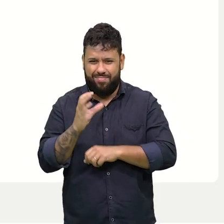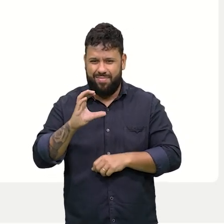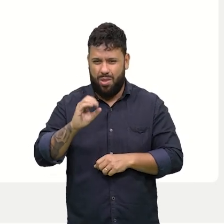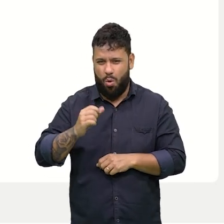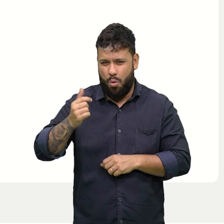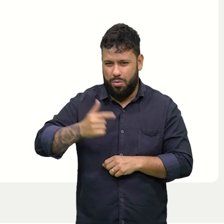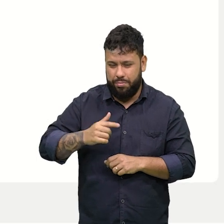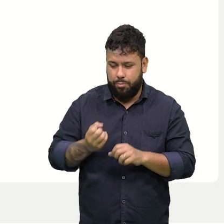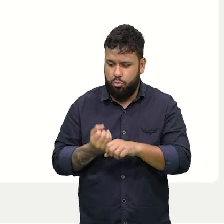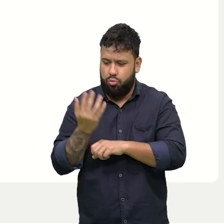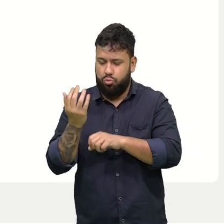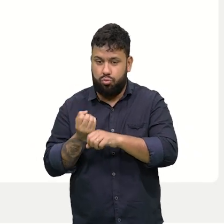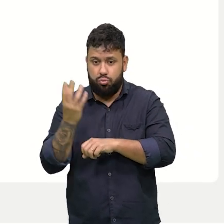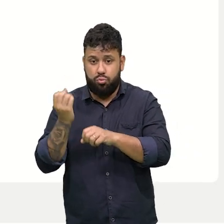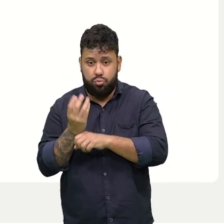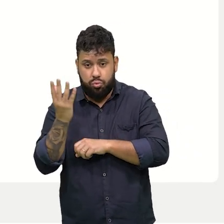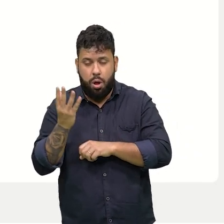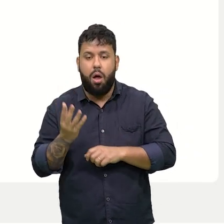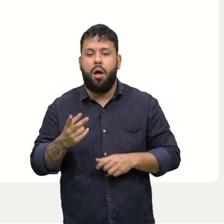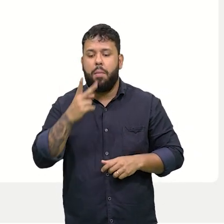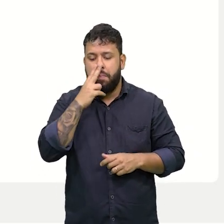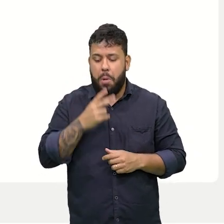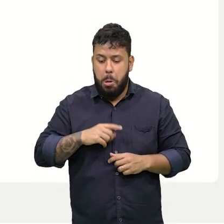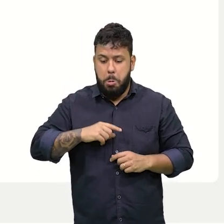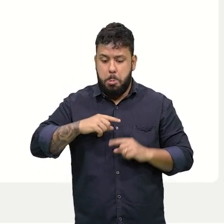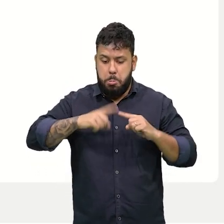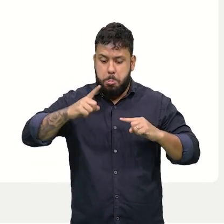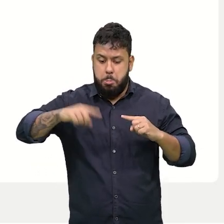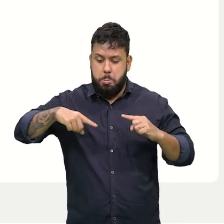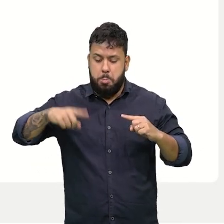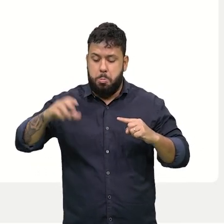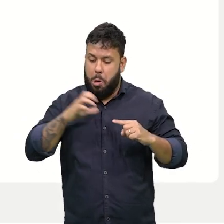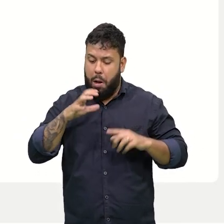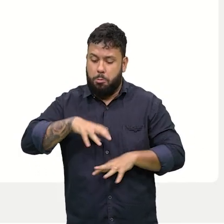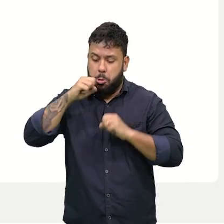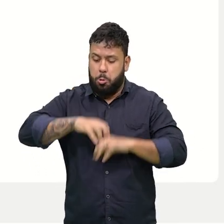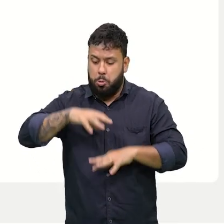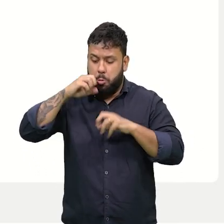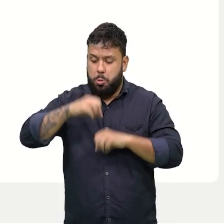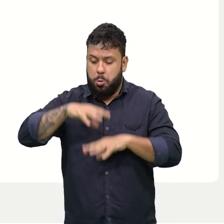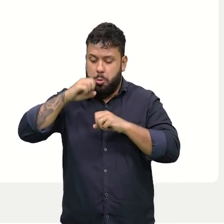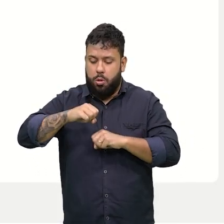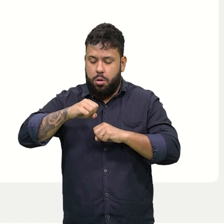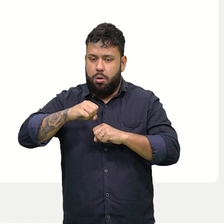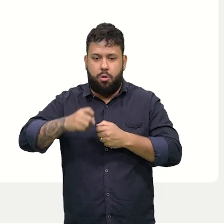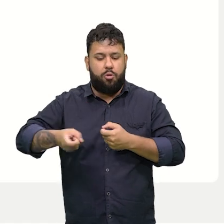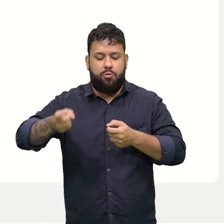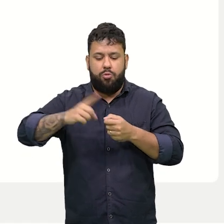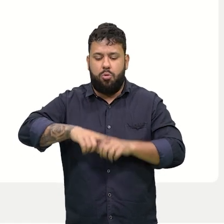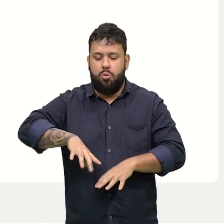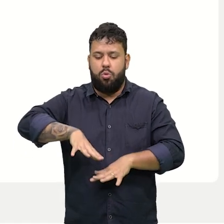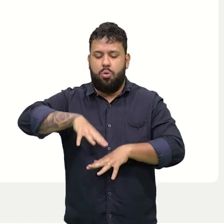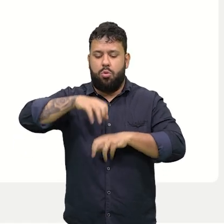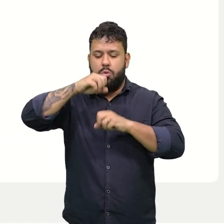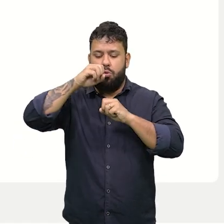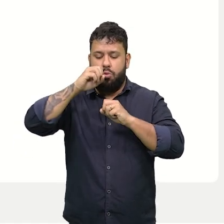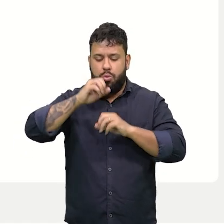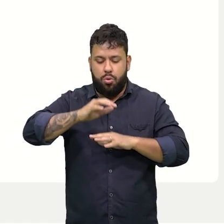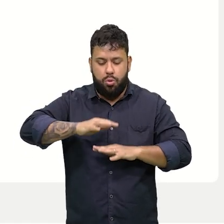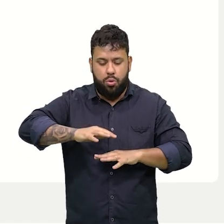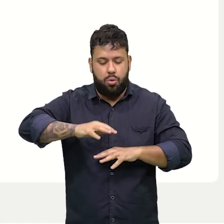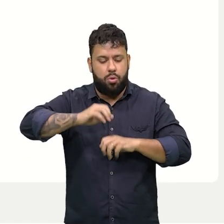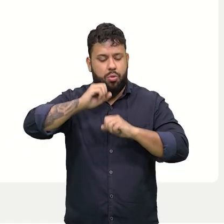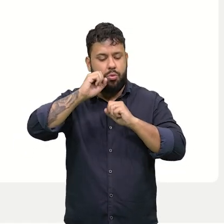sangue e que faz com que tua frequência respiratória fique acelerada. Dessa forma, com o tempo, você